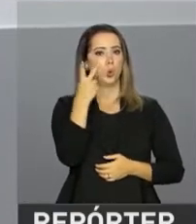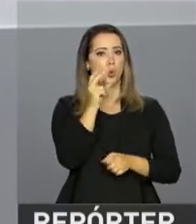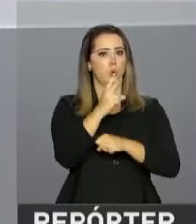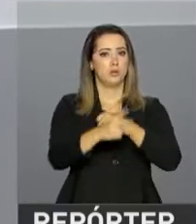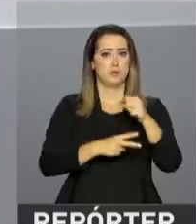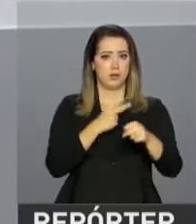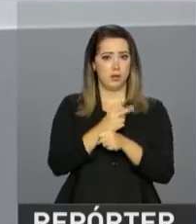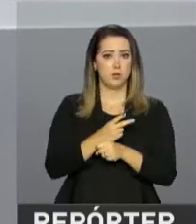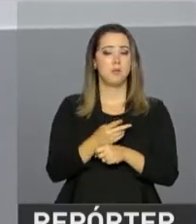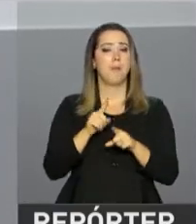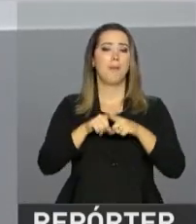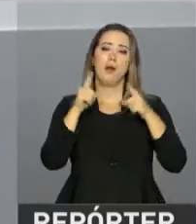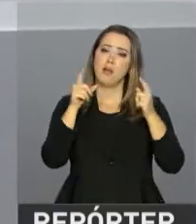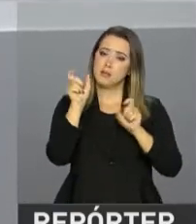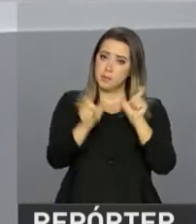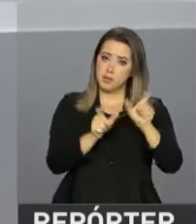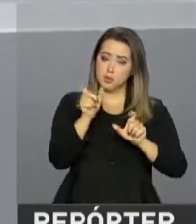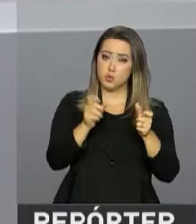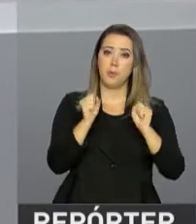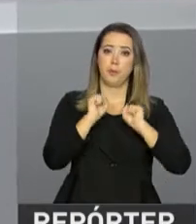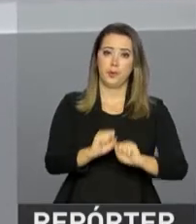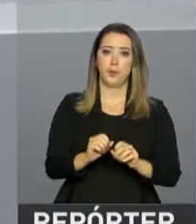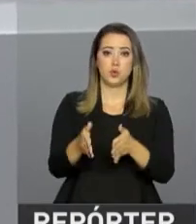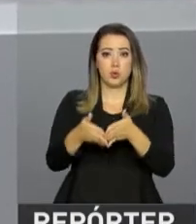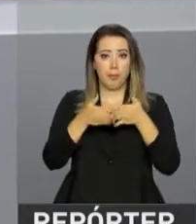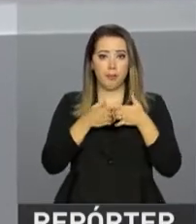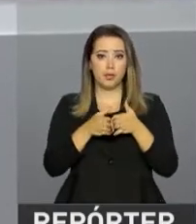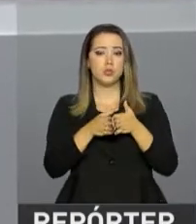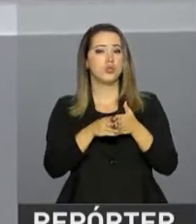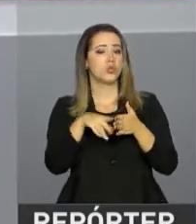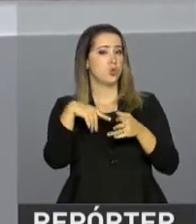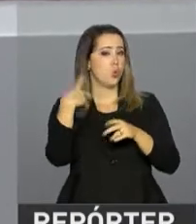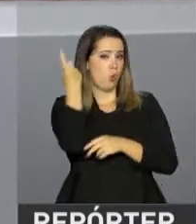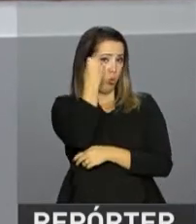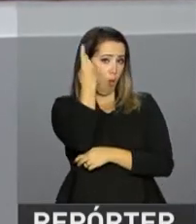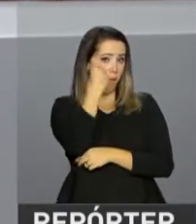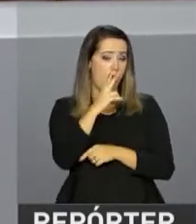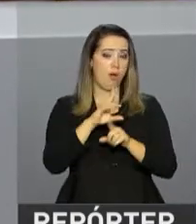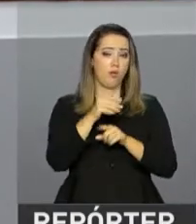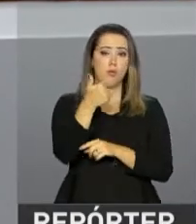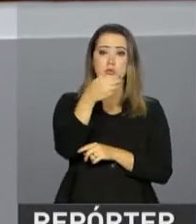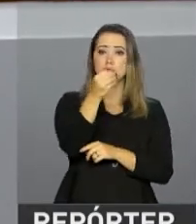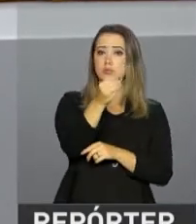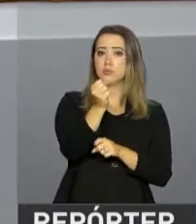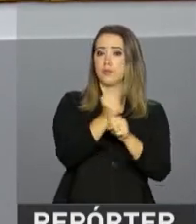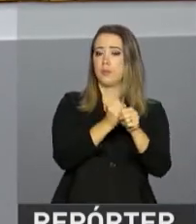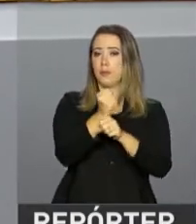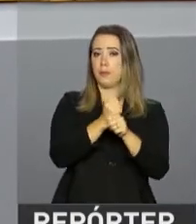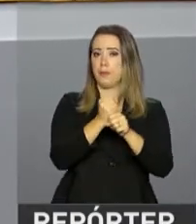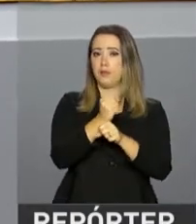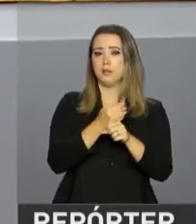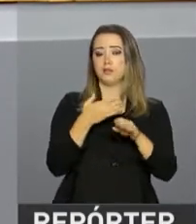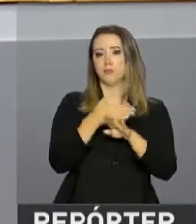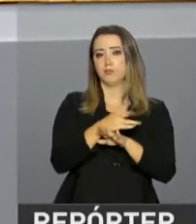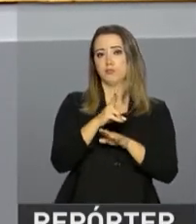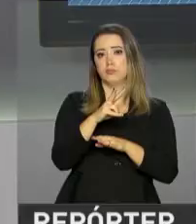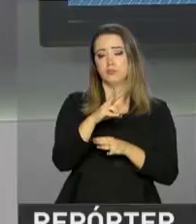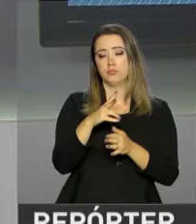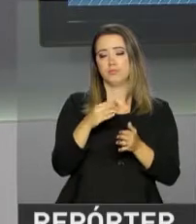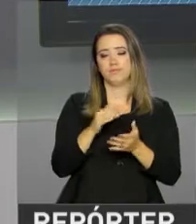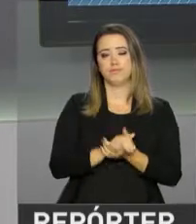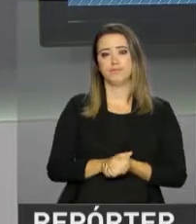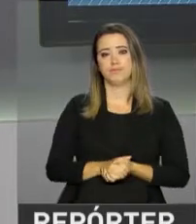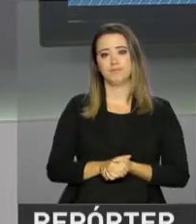exclui a possibilidade de o interessado solicitar visto na forma tradicional que pode ter validade de até dez anos